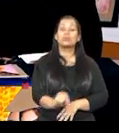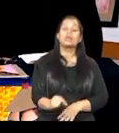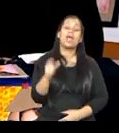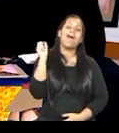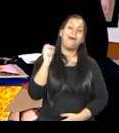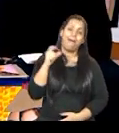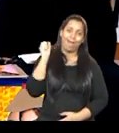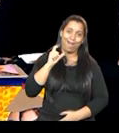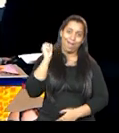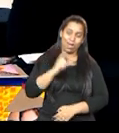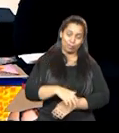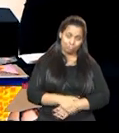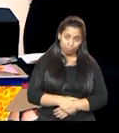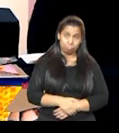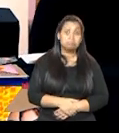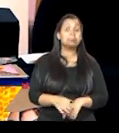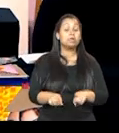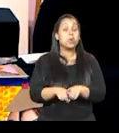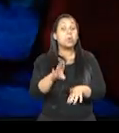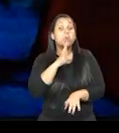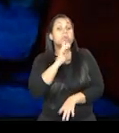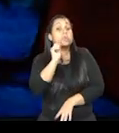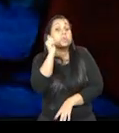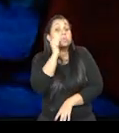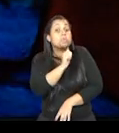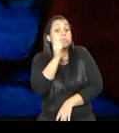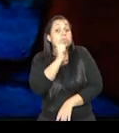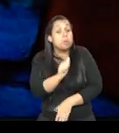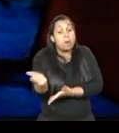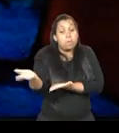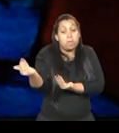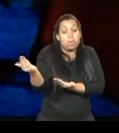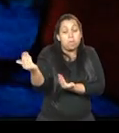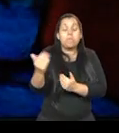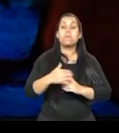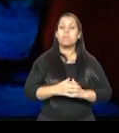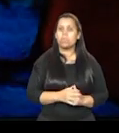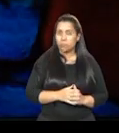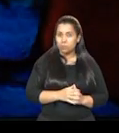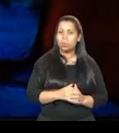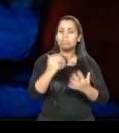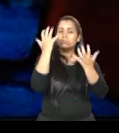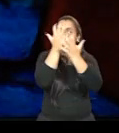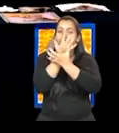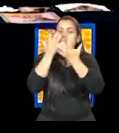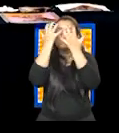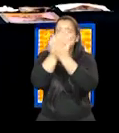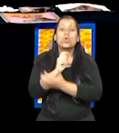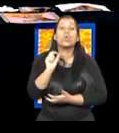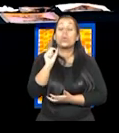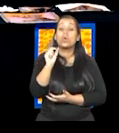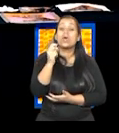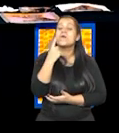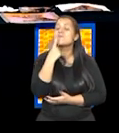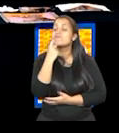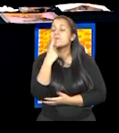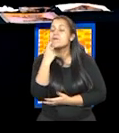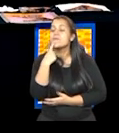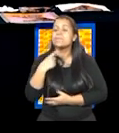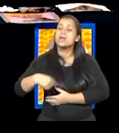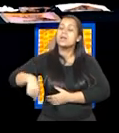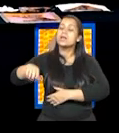dores. Logo conheceu uma moça, na tela branca, a paixão vermelha corou de rosa